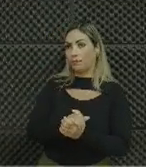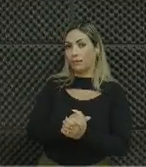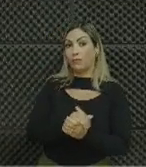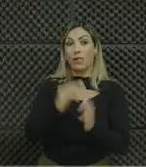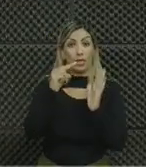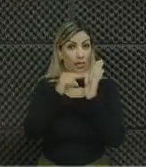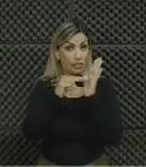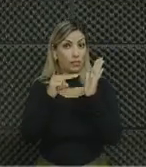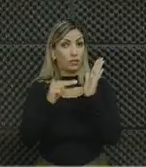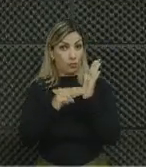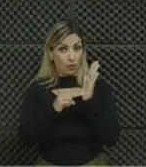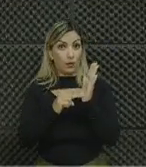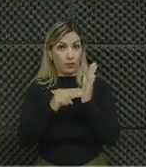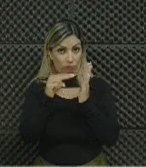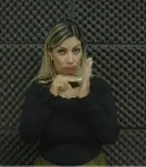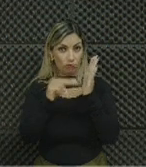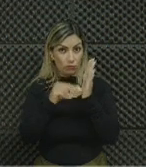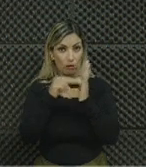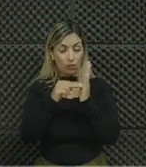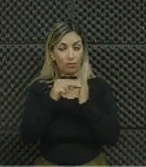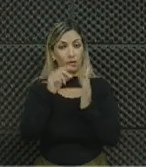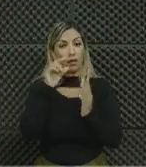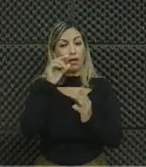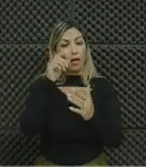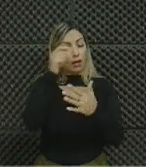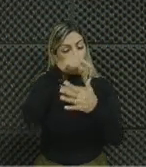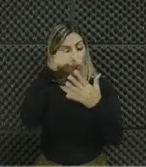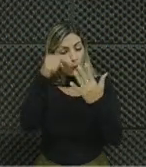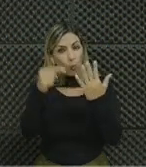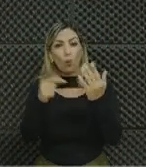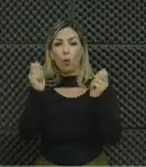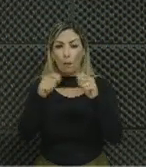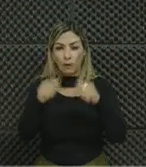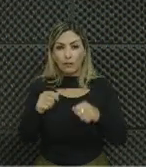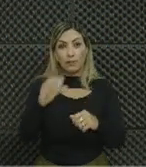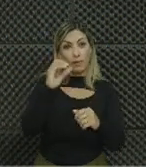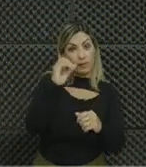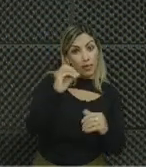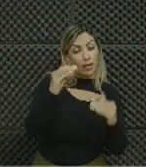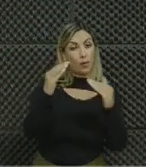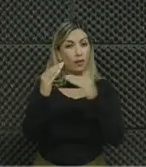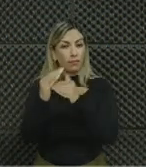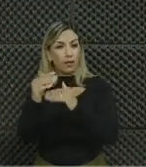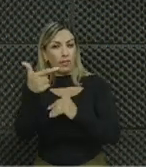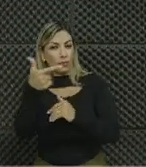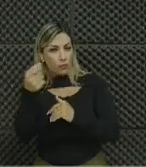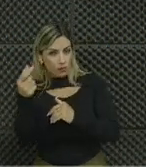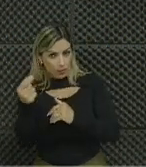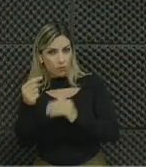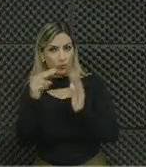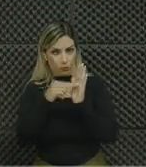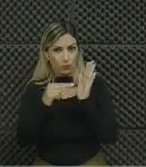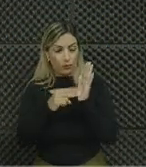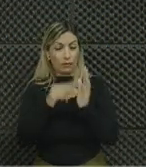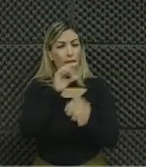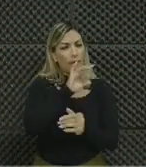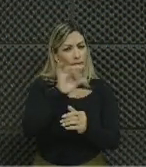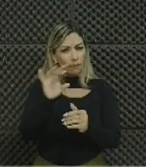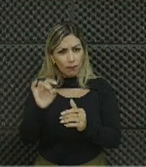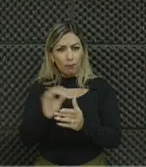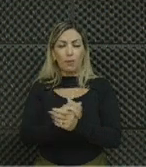Essa nota, então, é atribuída, né, a cada uma das competências de 0 a 200 pontos, cada